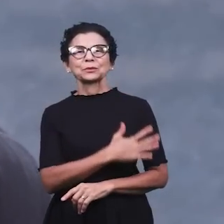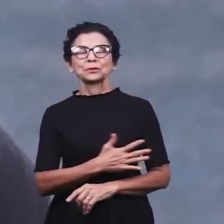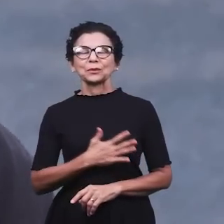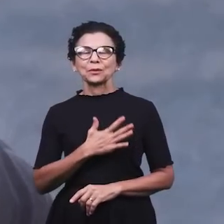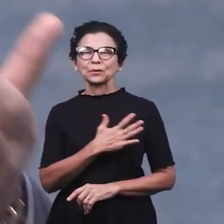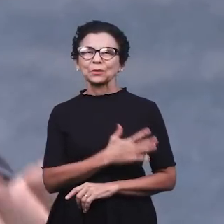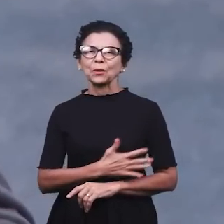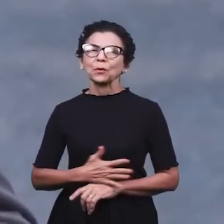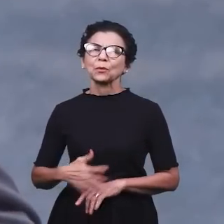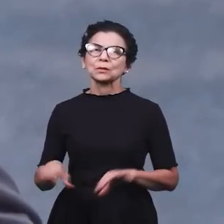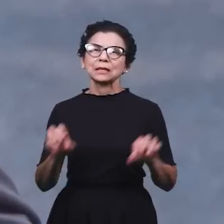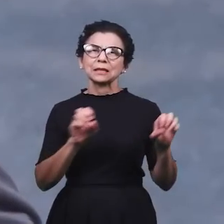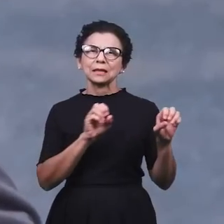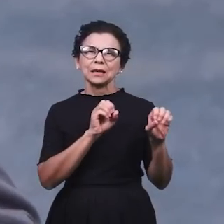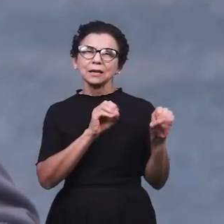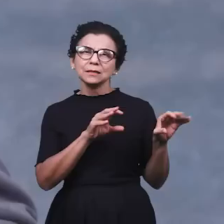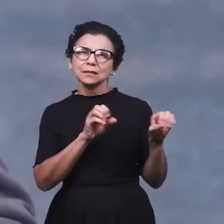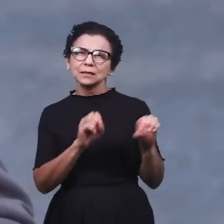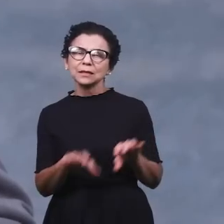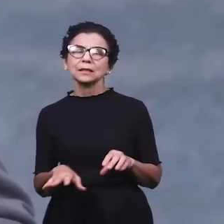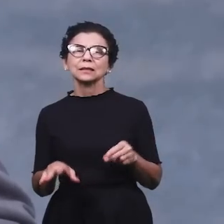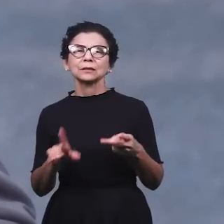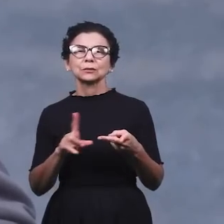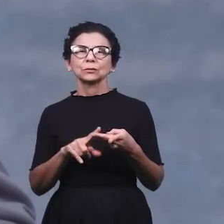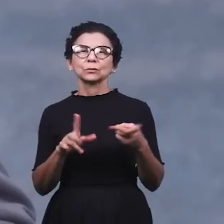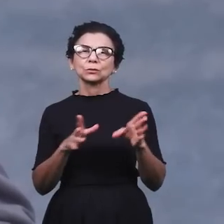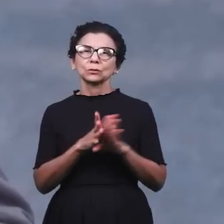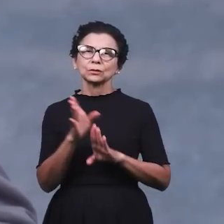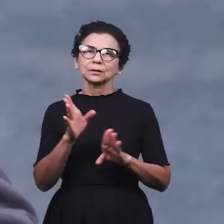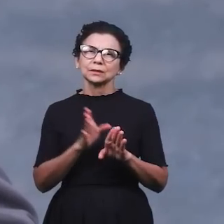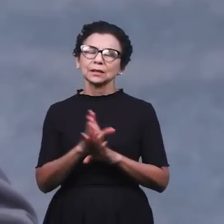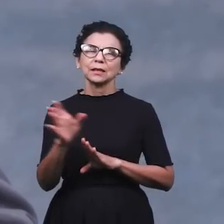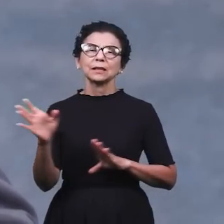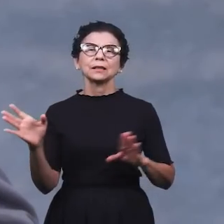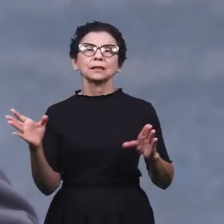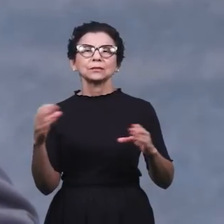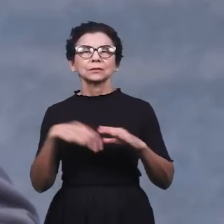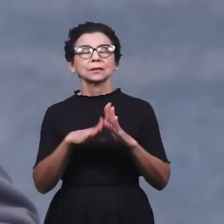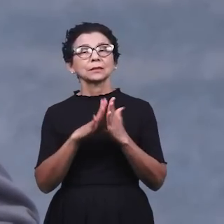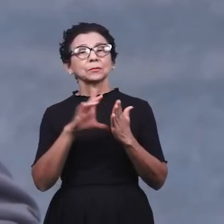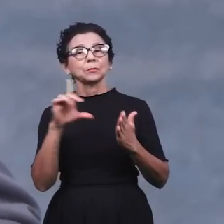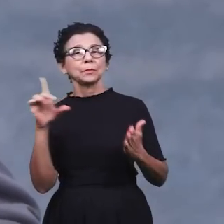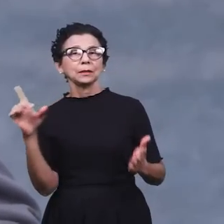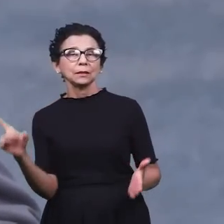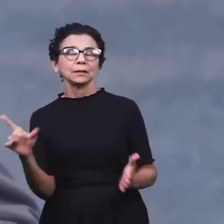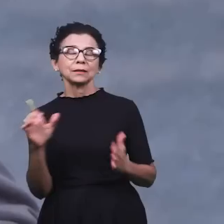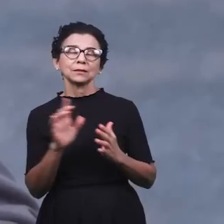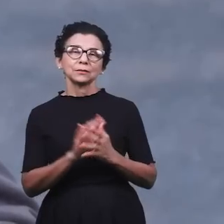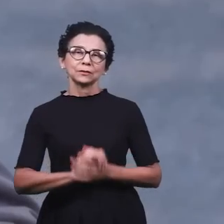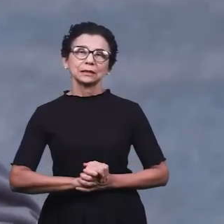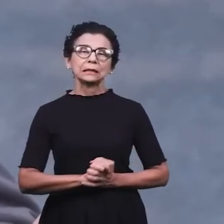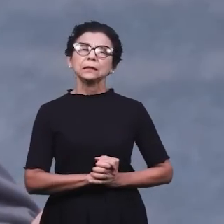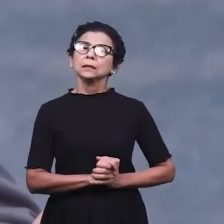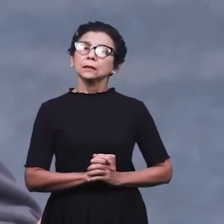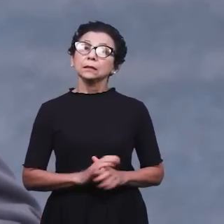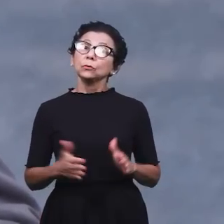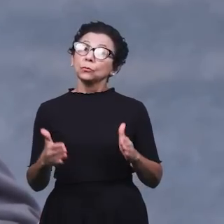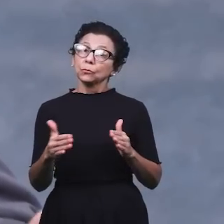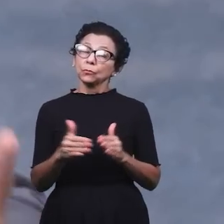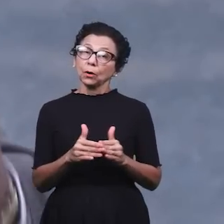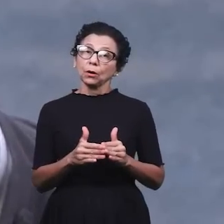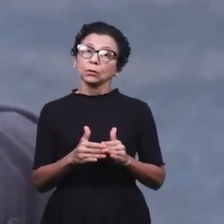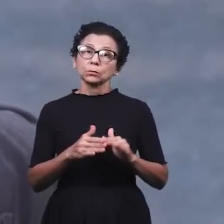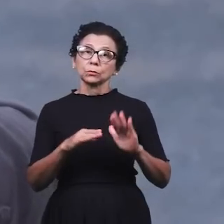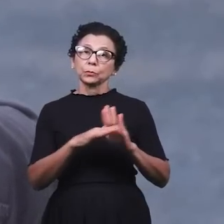e orientações na palavra e que é feito por jovens para jovens. É um programa que